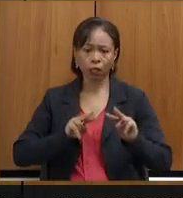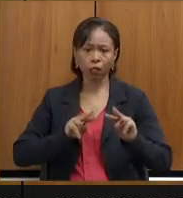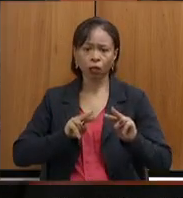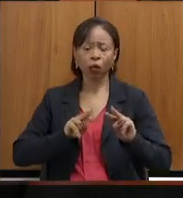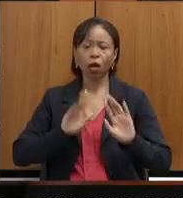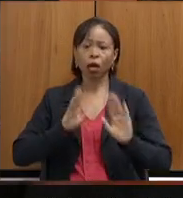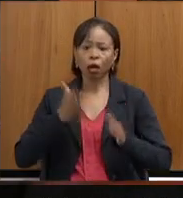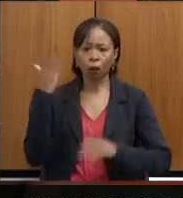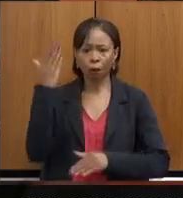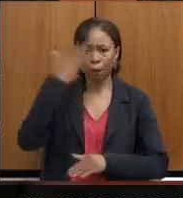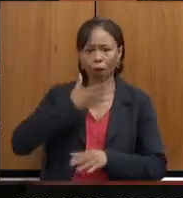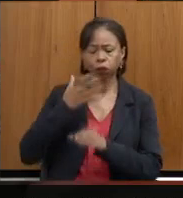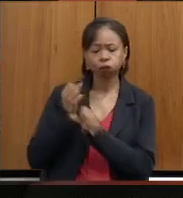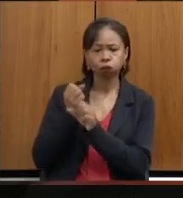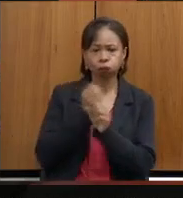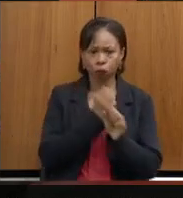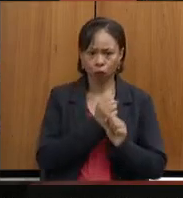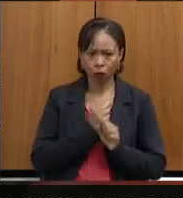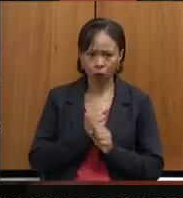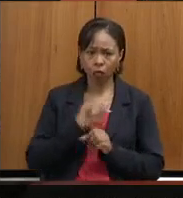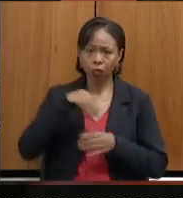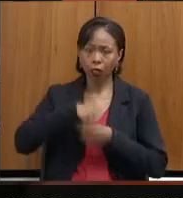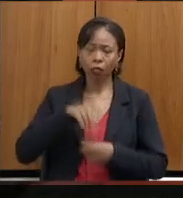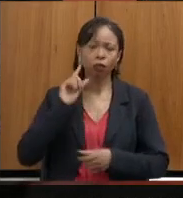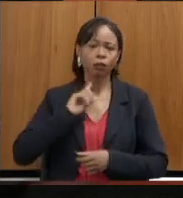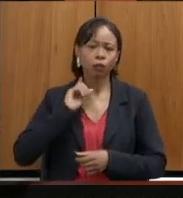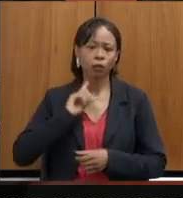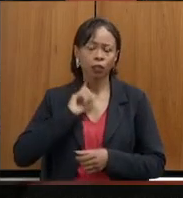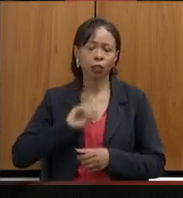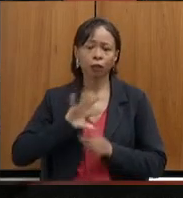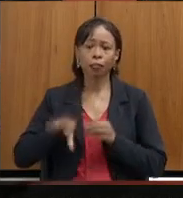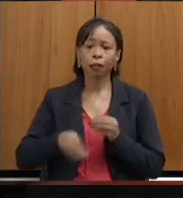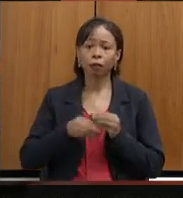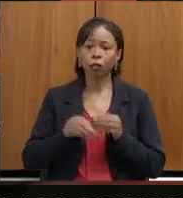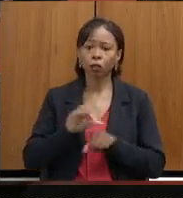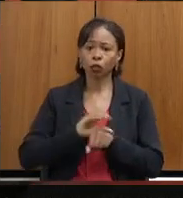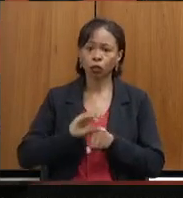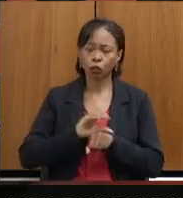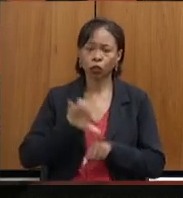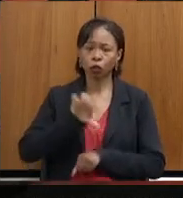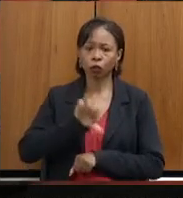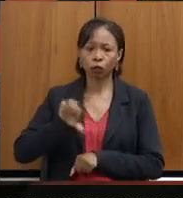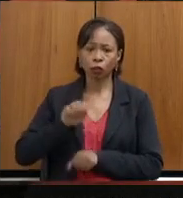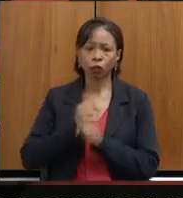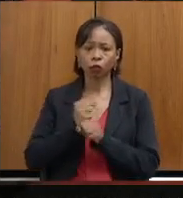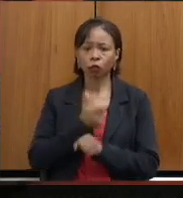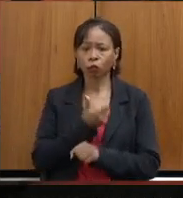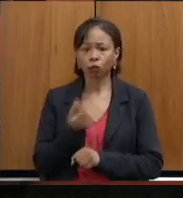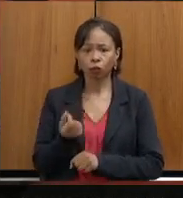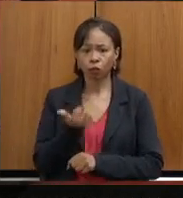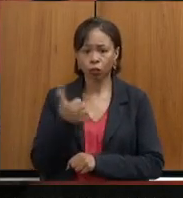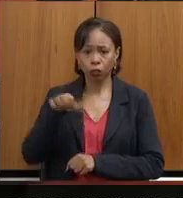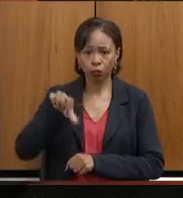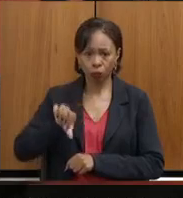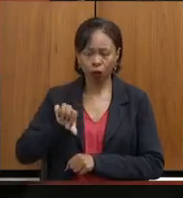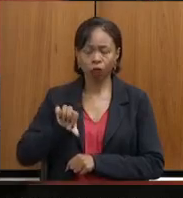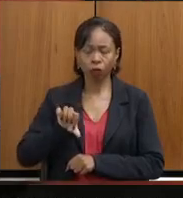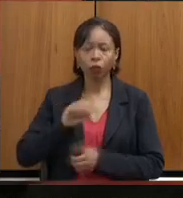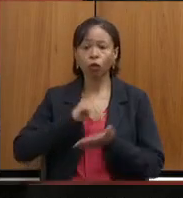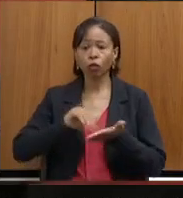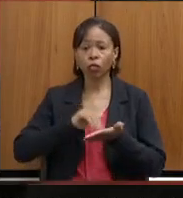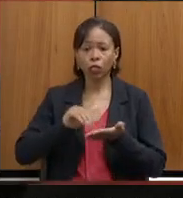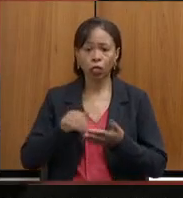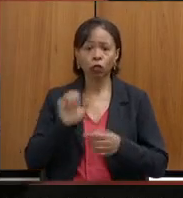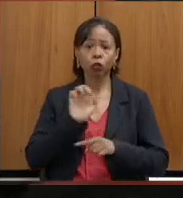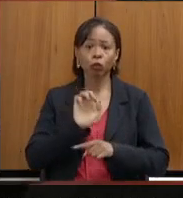de prestação de contas instituído em Minas Gerais pela Emenda à Constituição do Estado 99/2019 por ele e os secretários